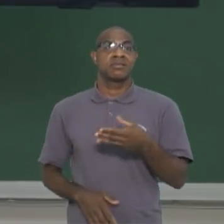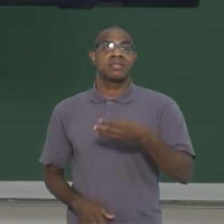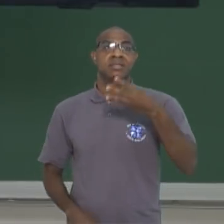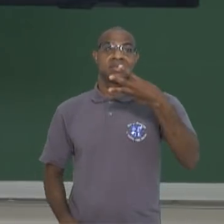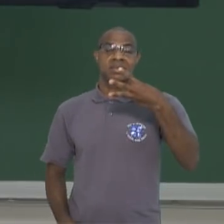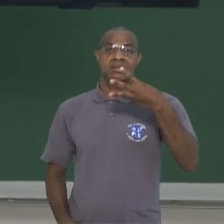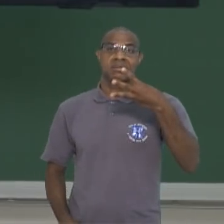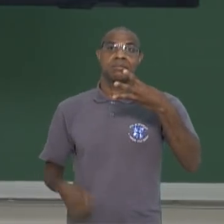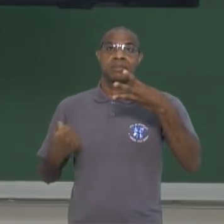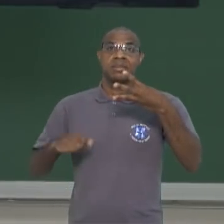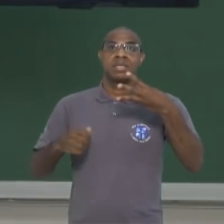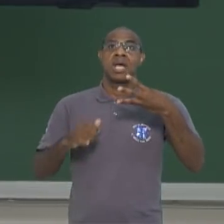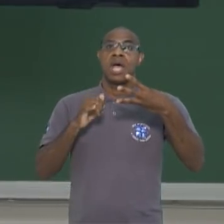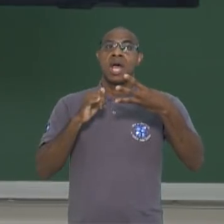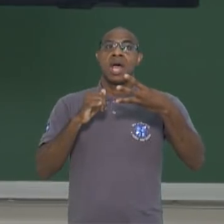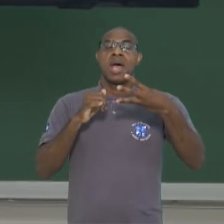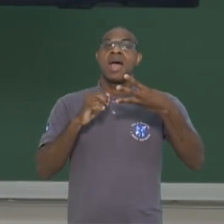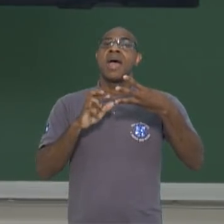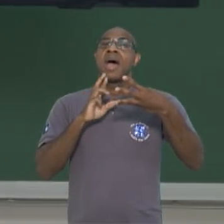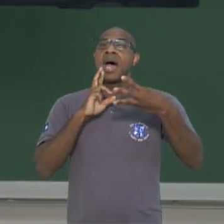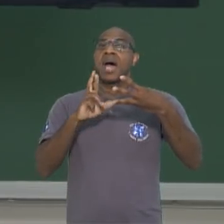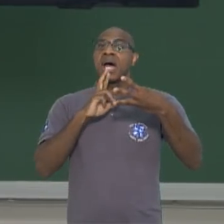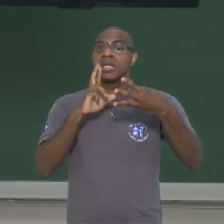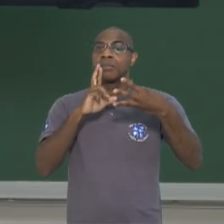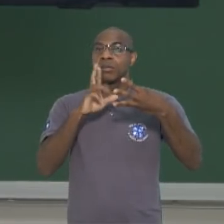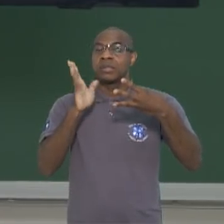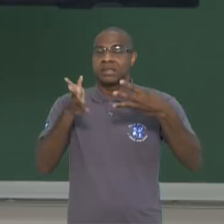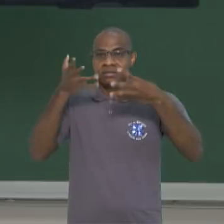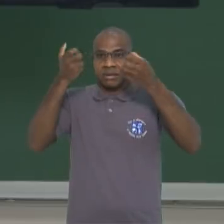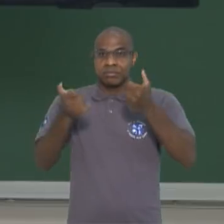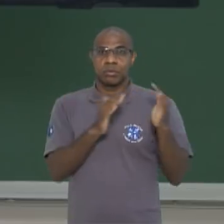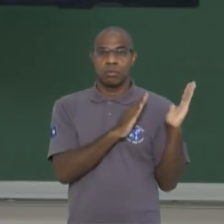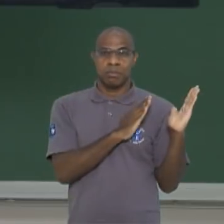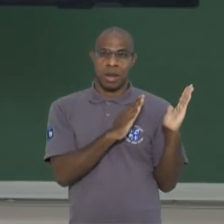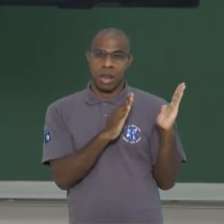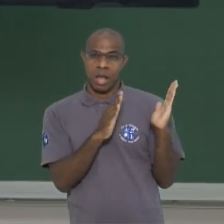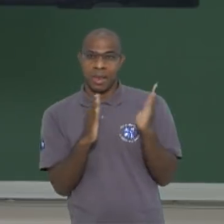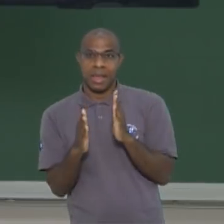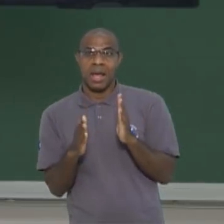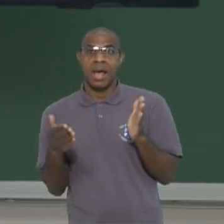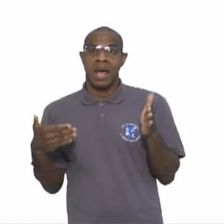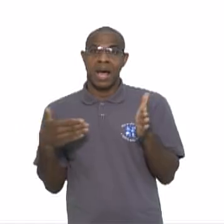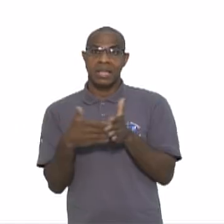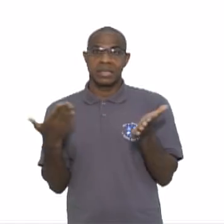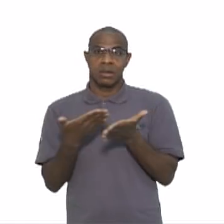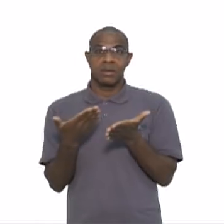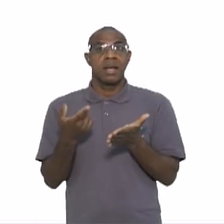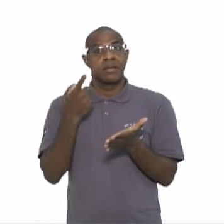em vocês responderem as duas questões de acordo com o que a gente viu até o momento. E a gente já volta com a correção.